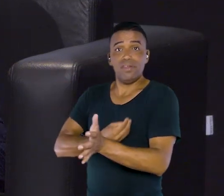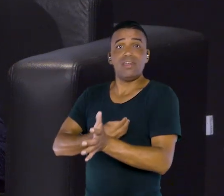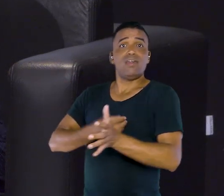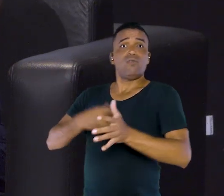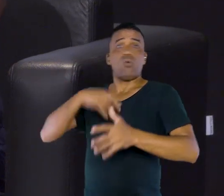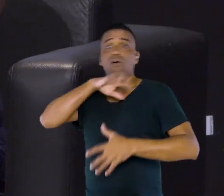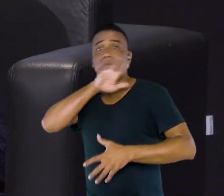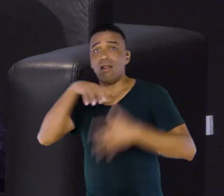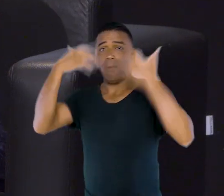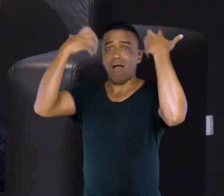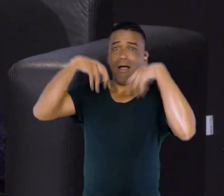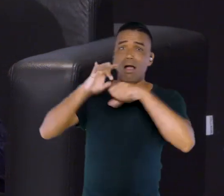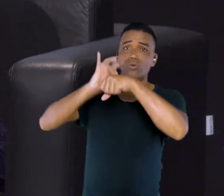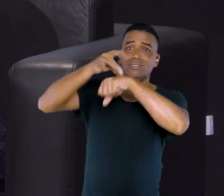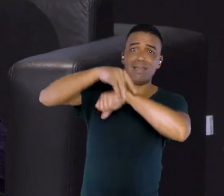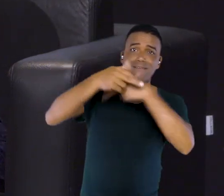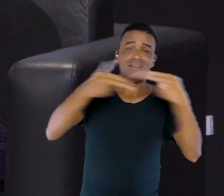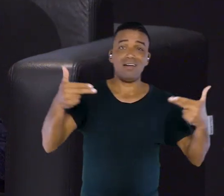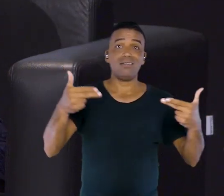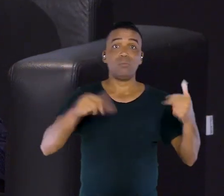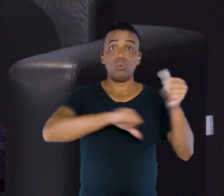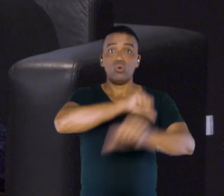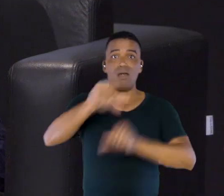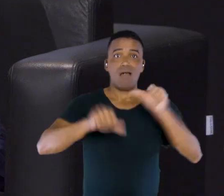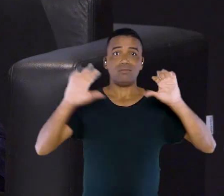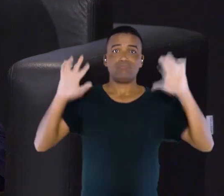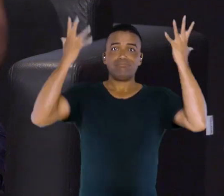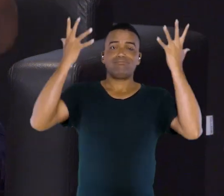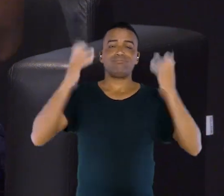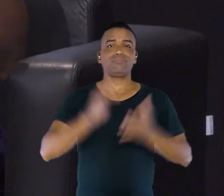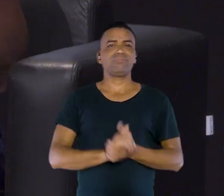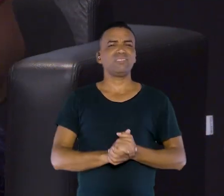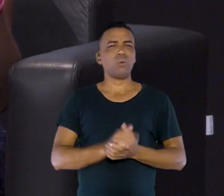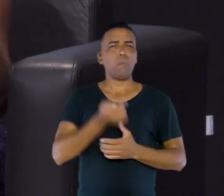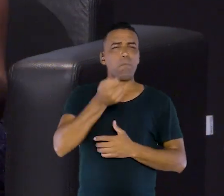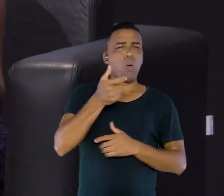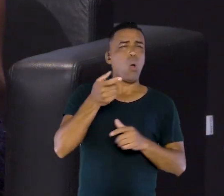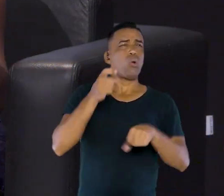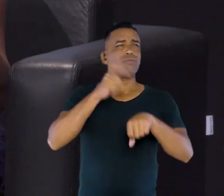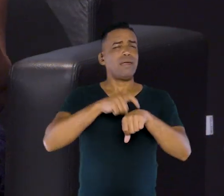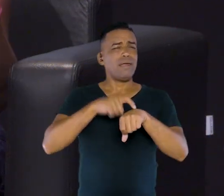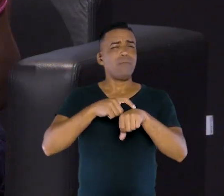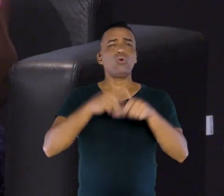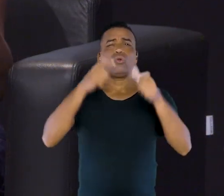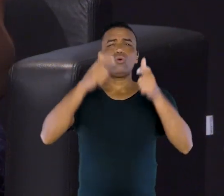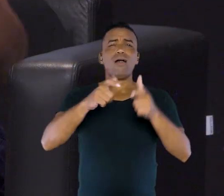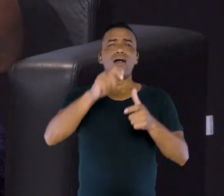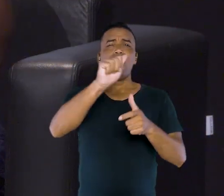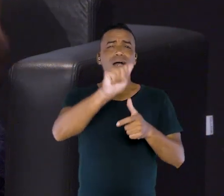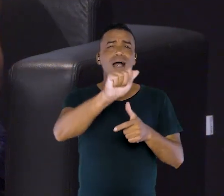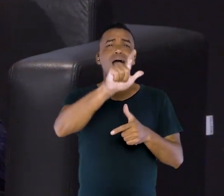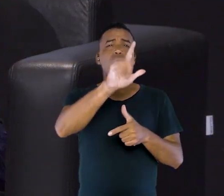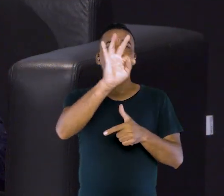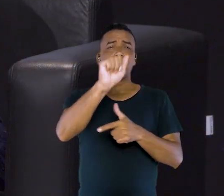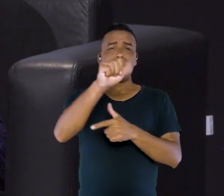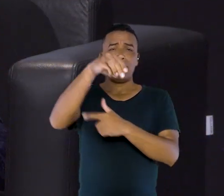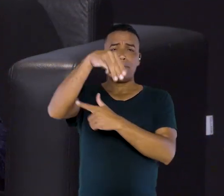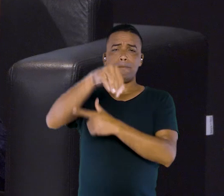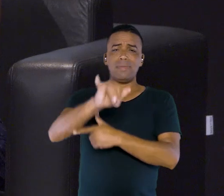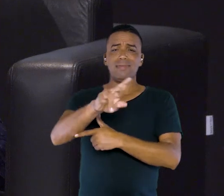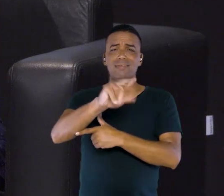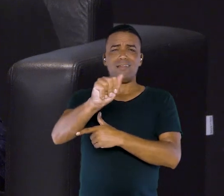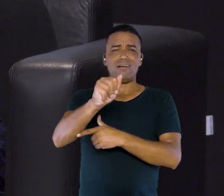também estão sentindo essas mudanças climáticas. Recentemente eu estava em Altamira, agora, 2